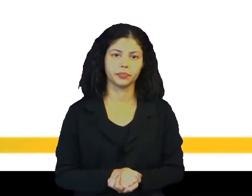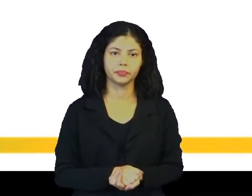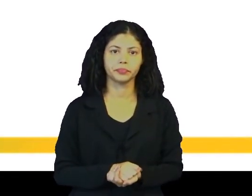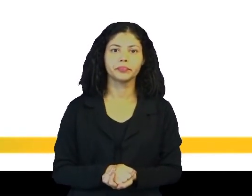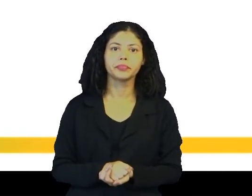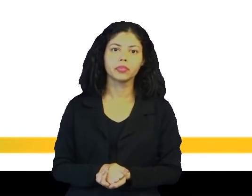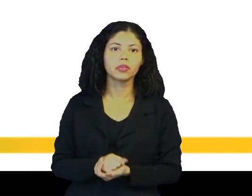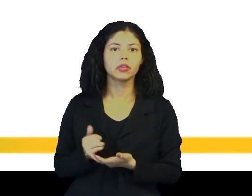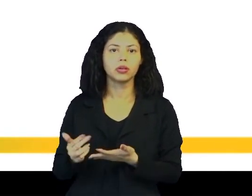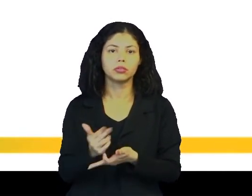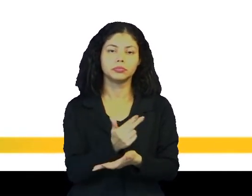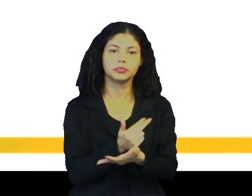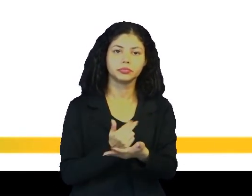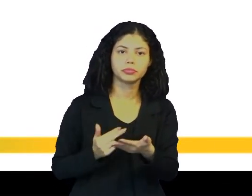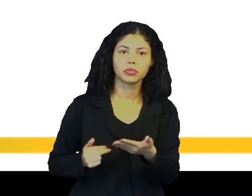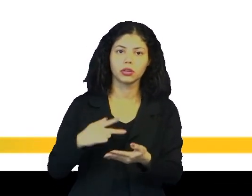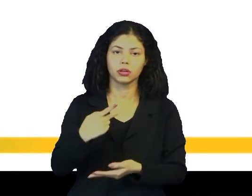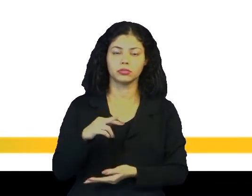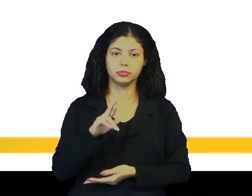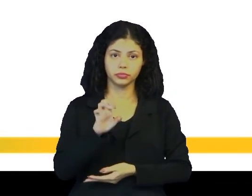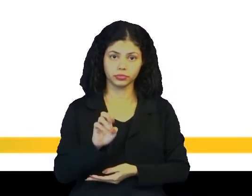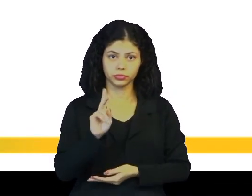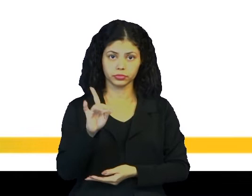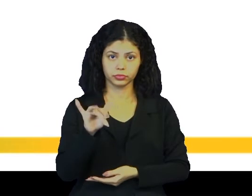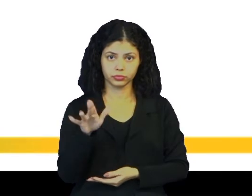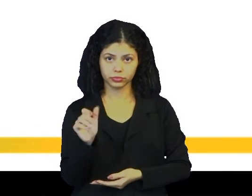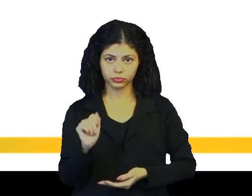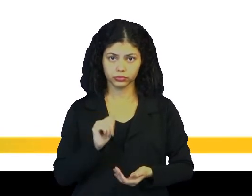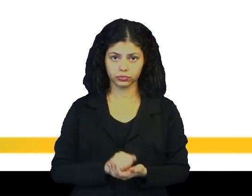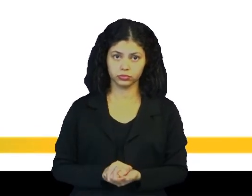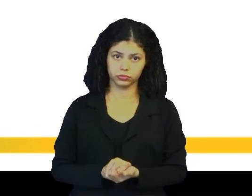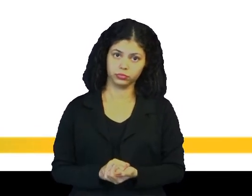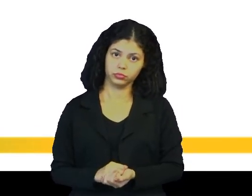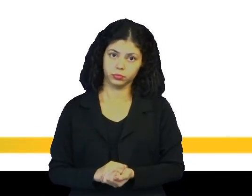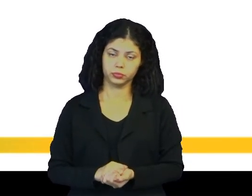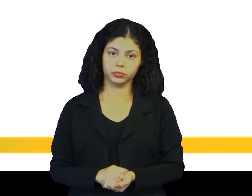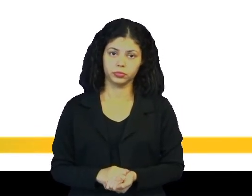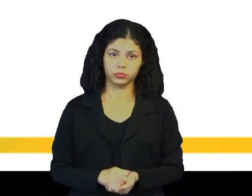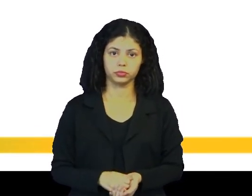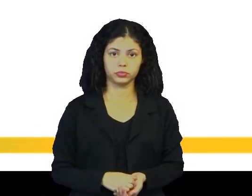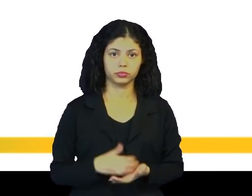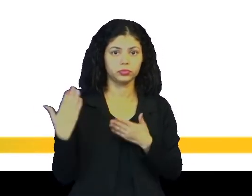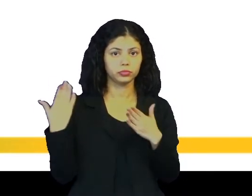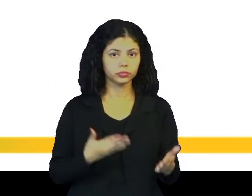beleza? Bom, a arte pré-helênica ou cretense, tá?